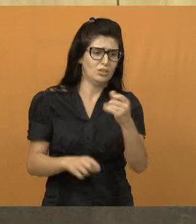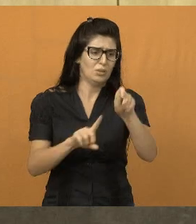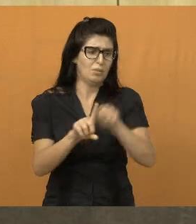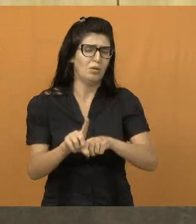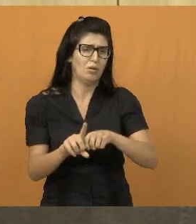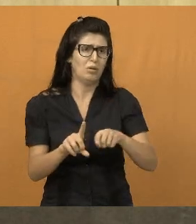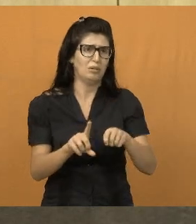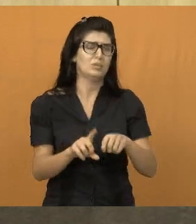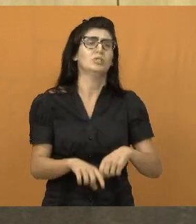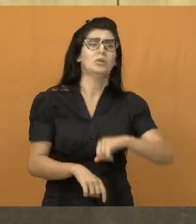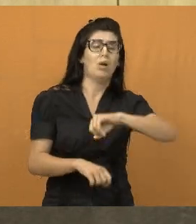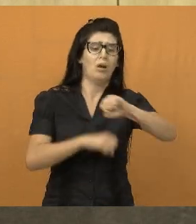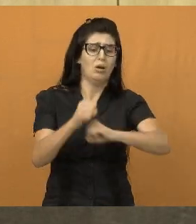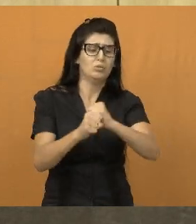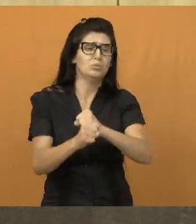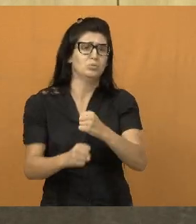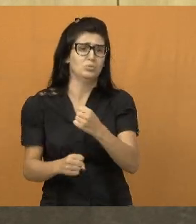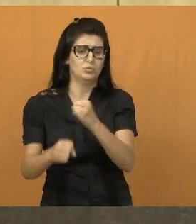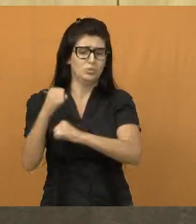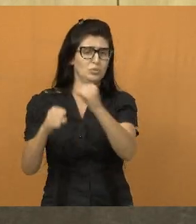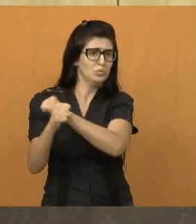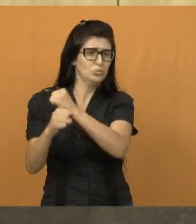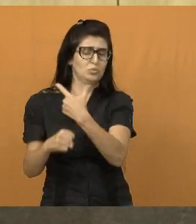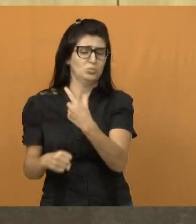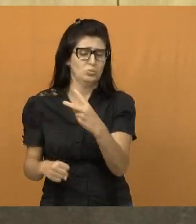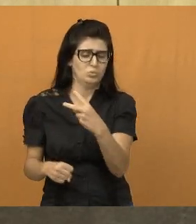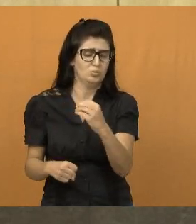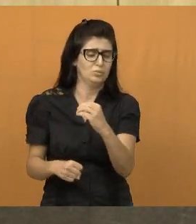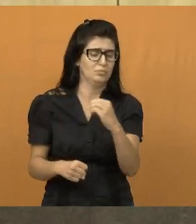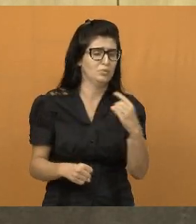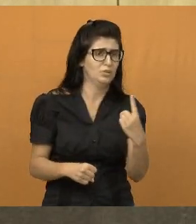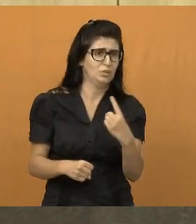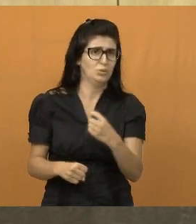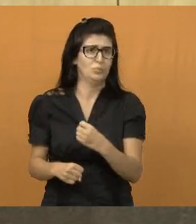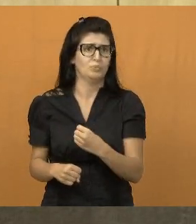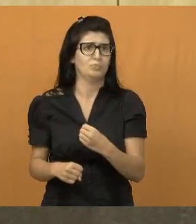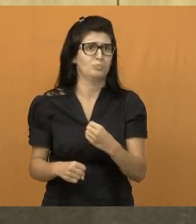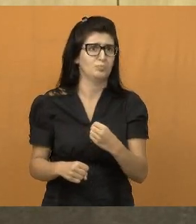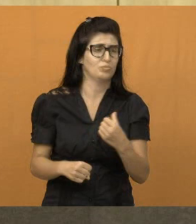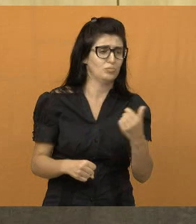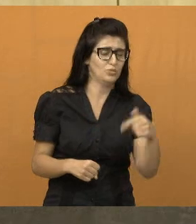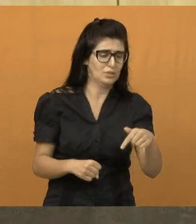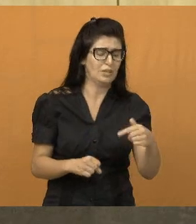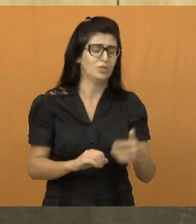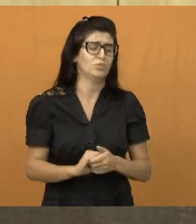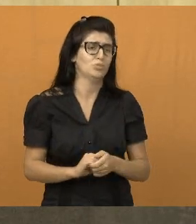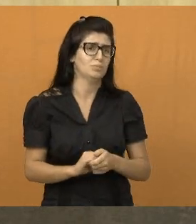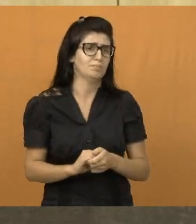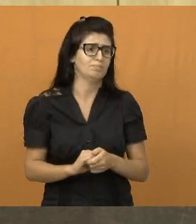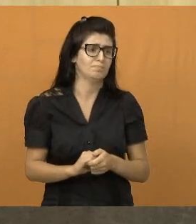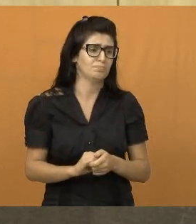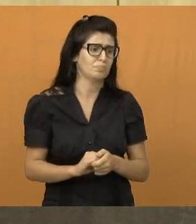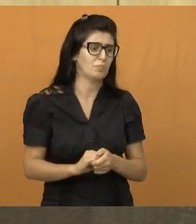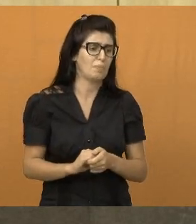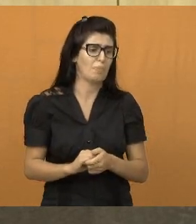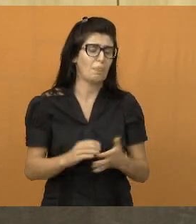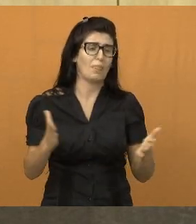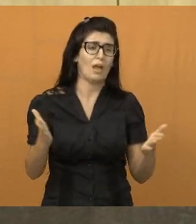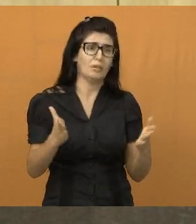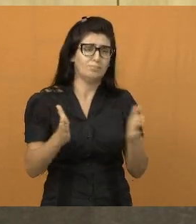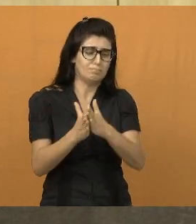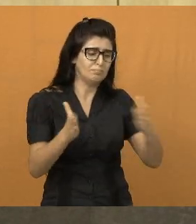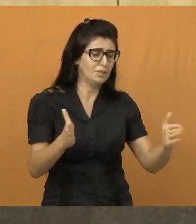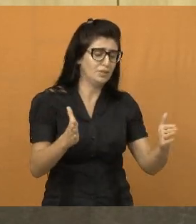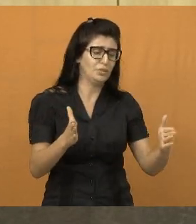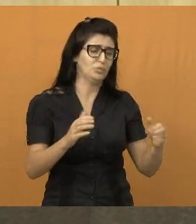A prestação de contas será referente ao terceiro quadrimestre de 2017. Então, eu passo a palavra à secretária